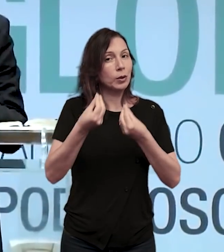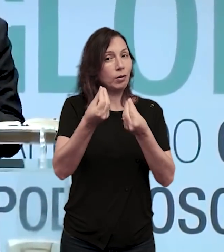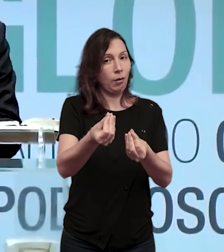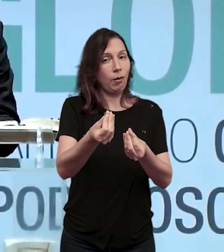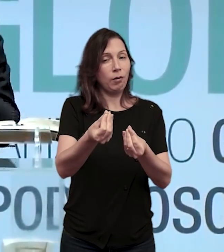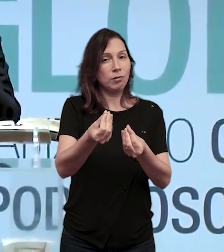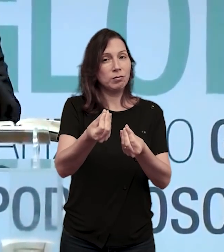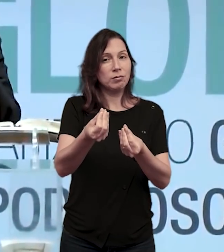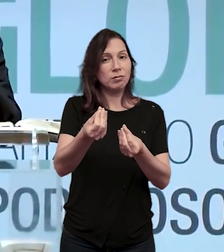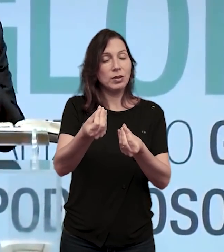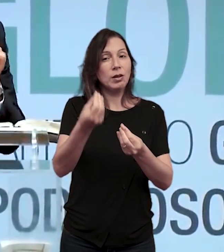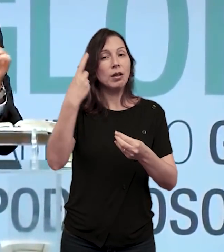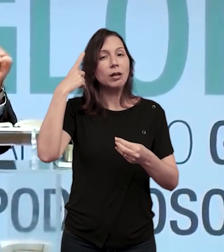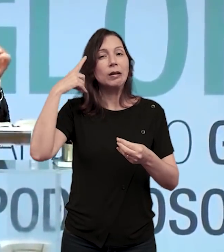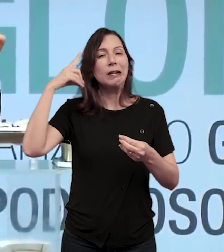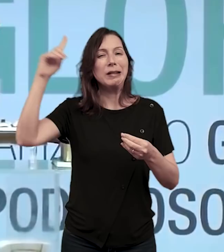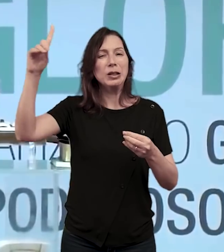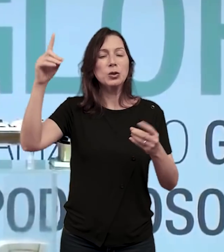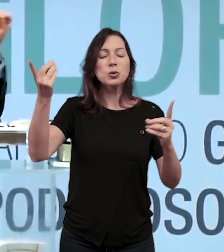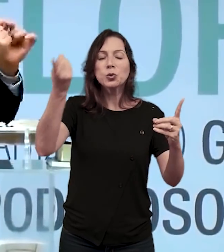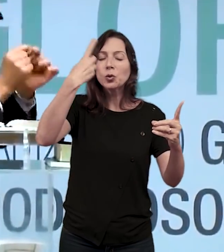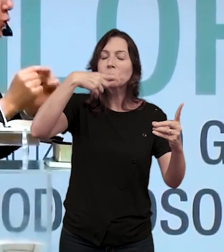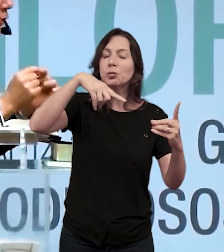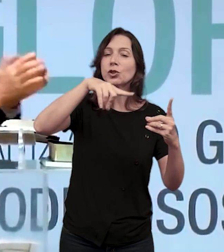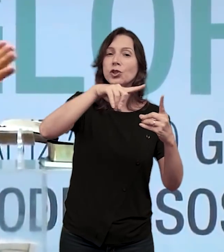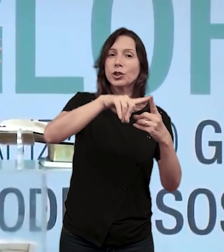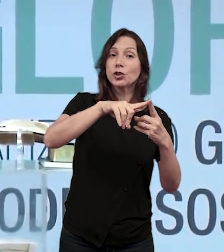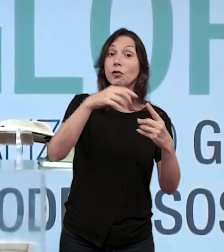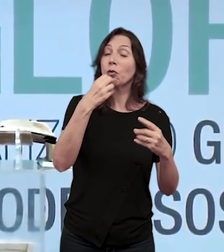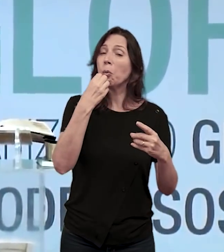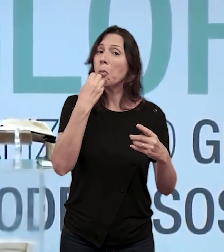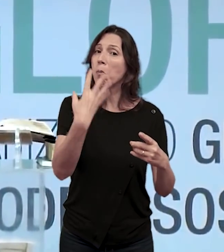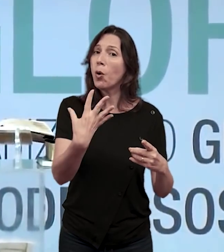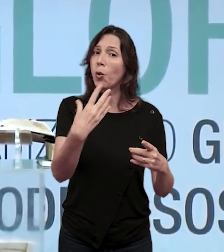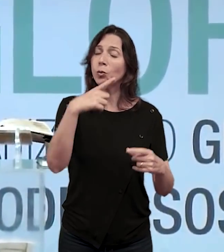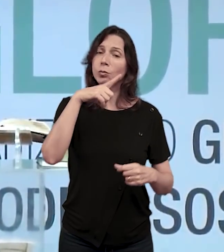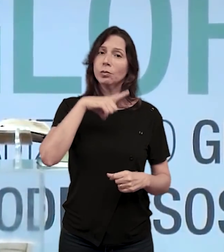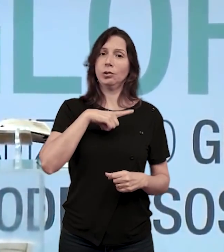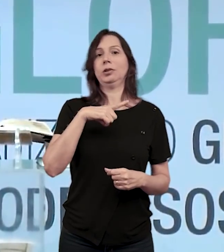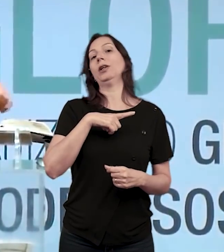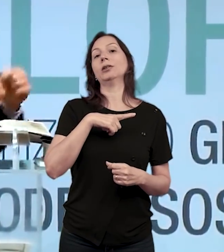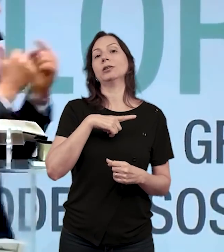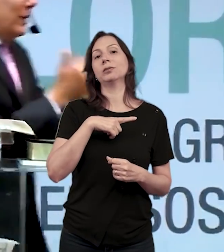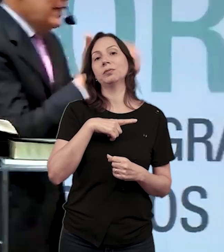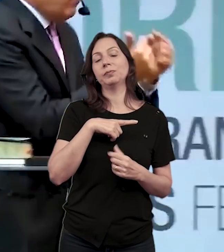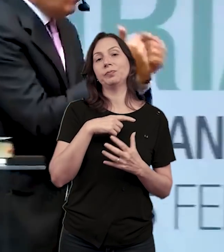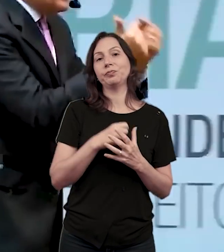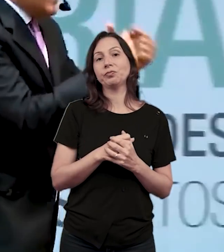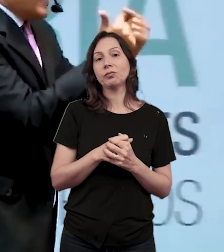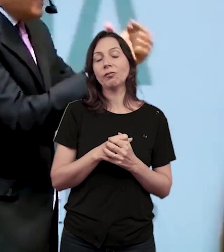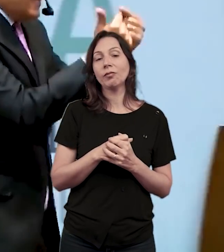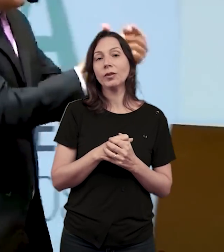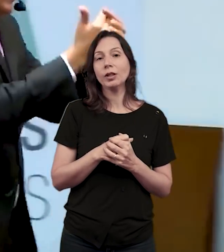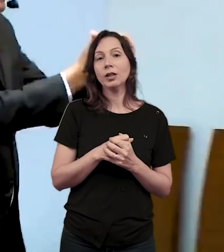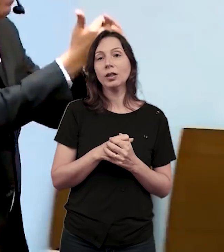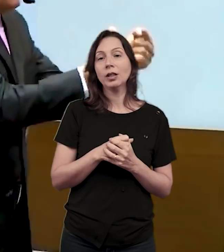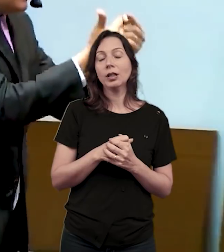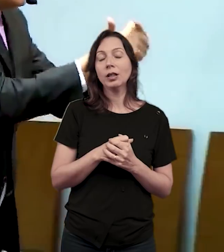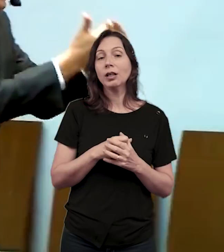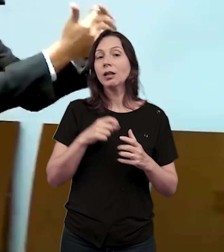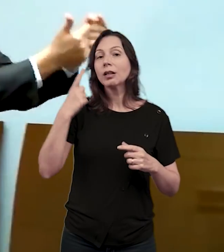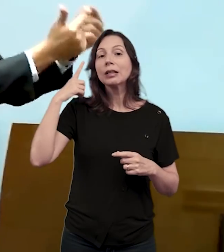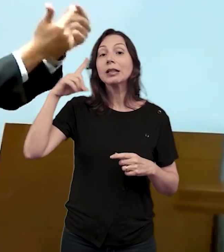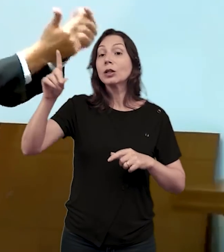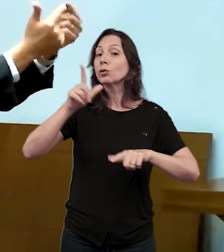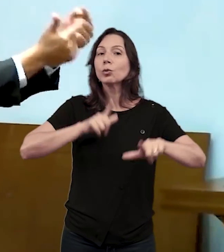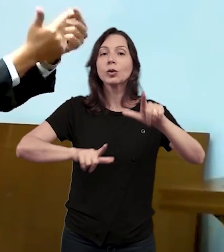Deus tem um propósito positivo. Não é contra você que Deus